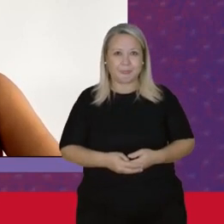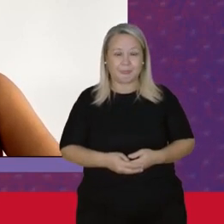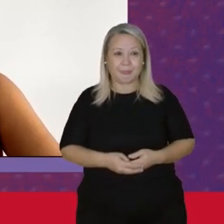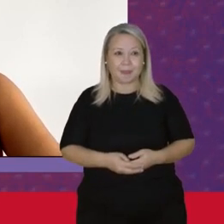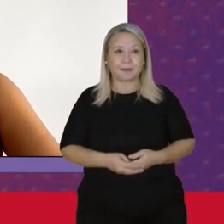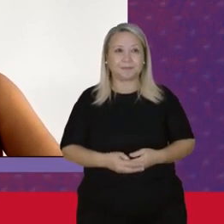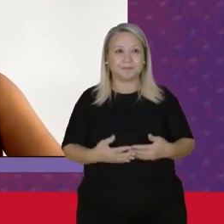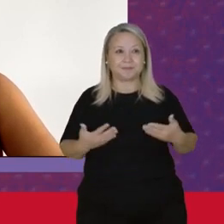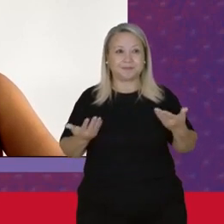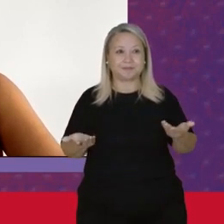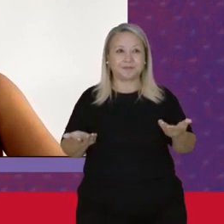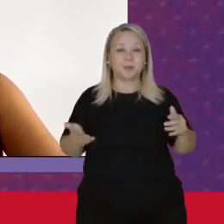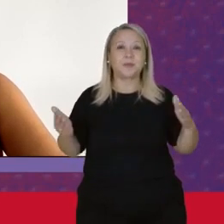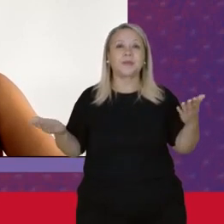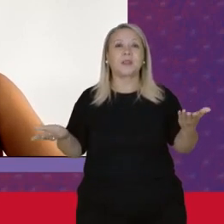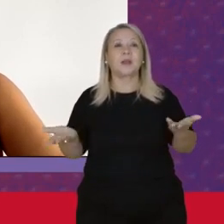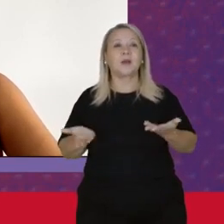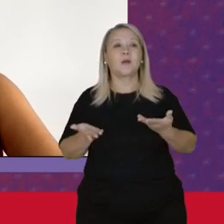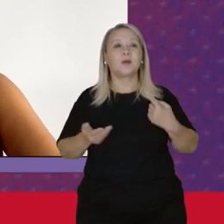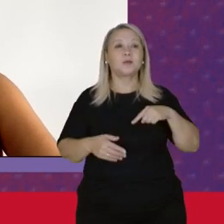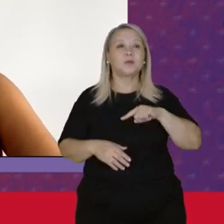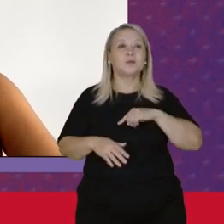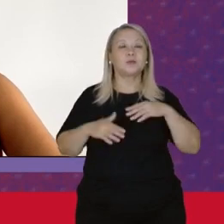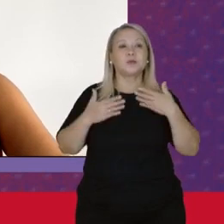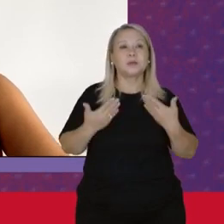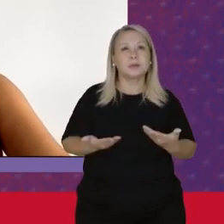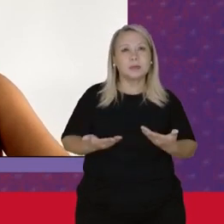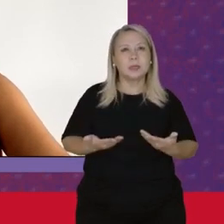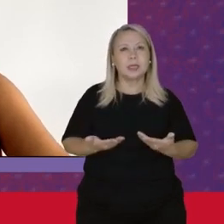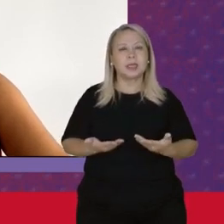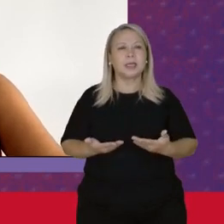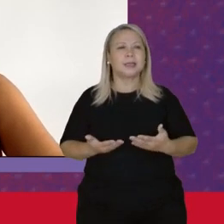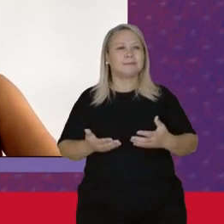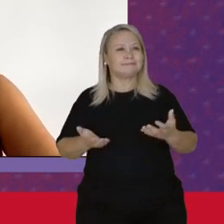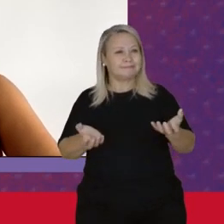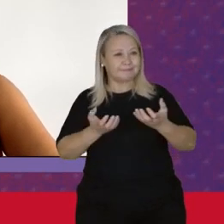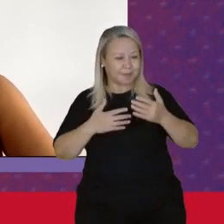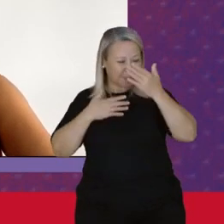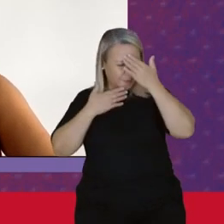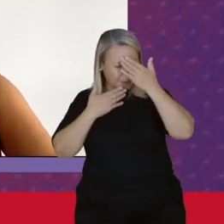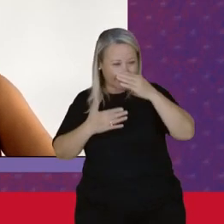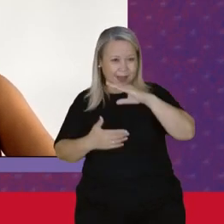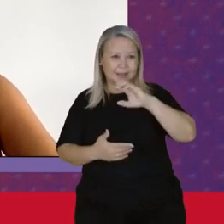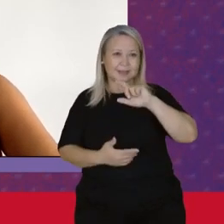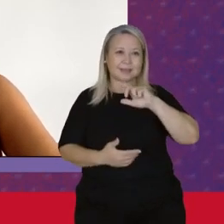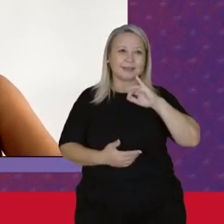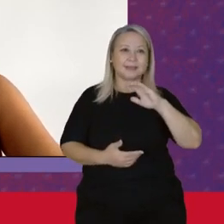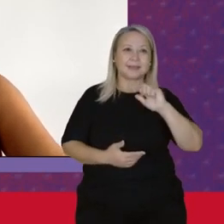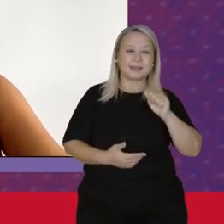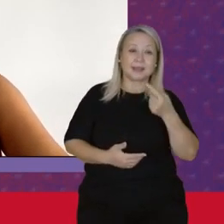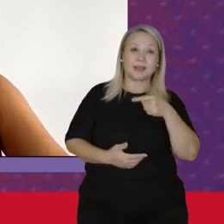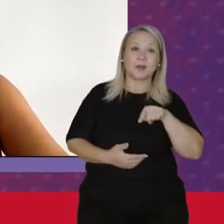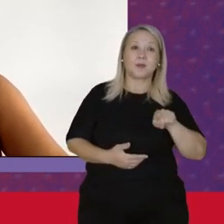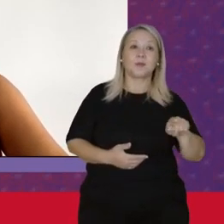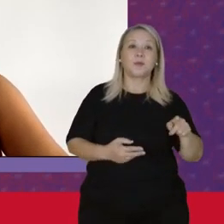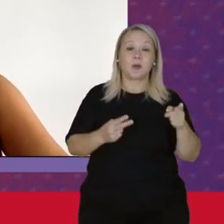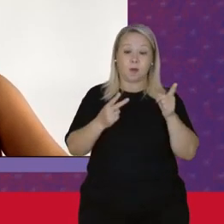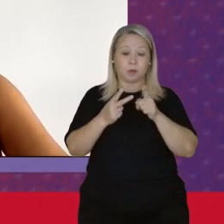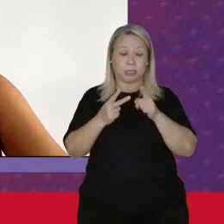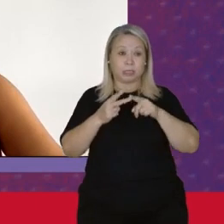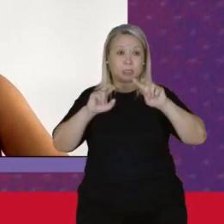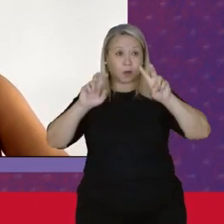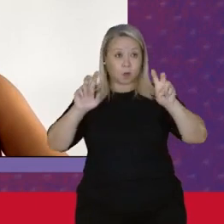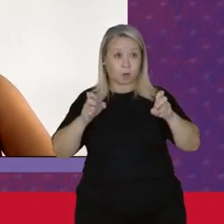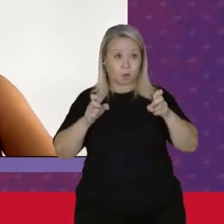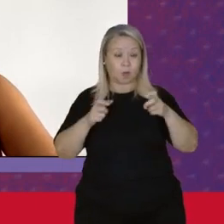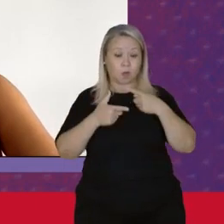Bem, agora nós vamos então, muito obrigada, Célia. Nós vamos passar para a segunda questão,